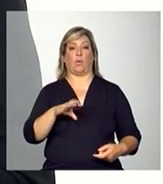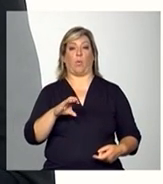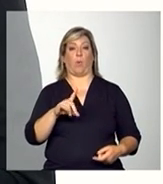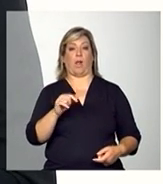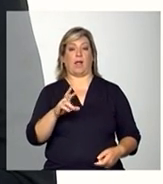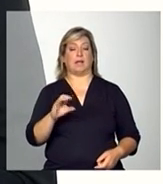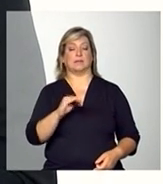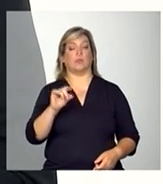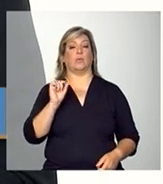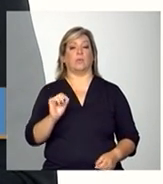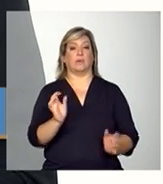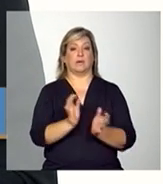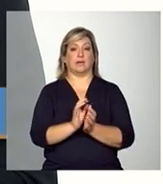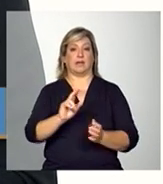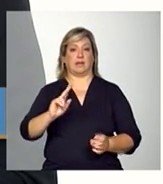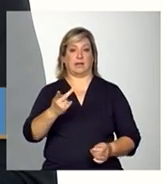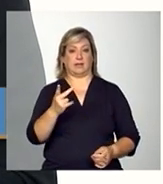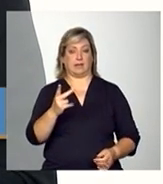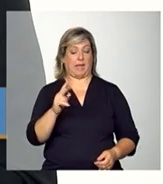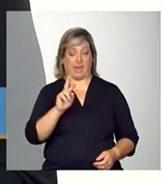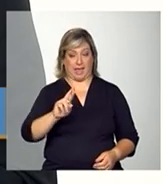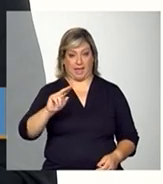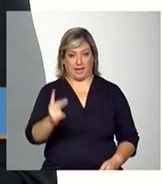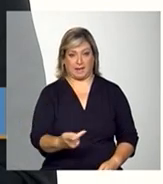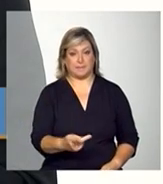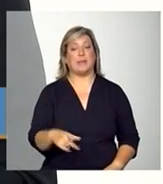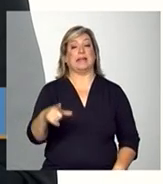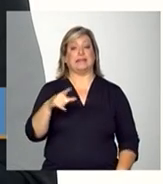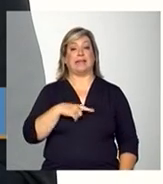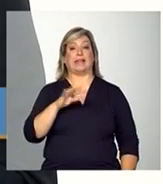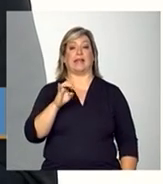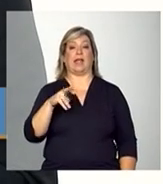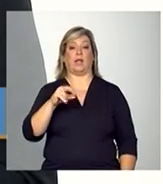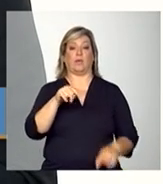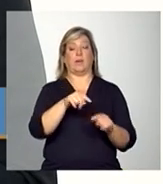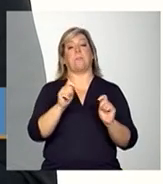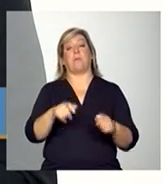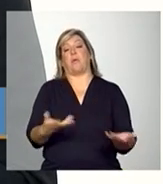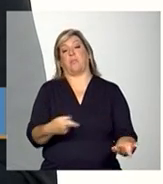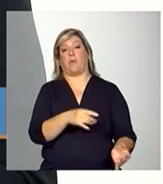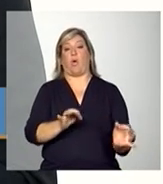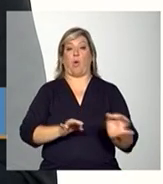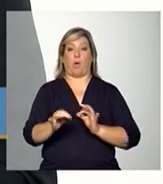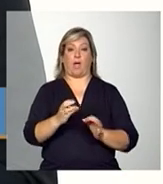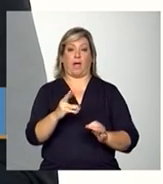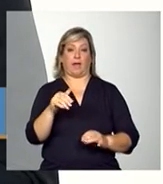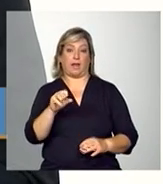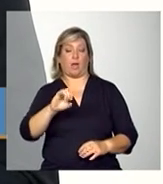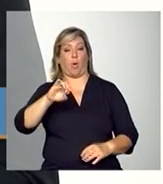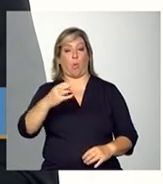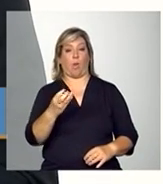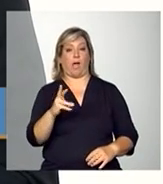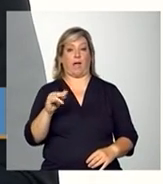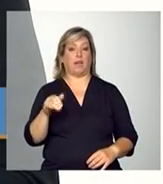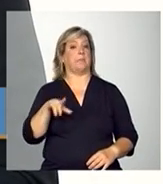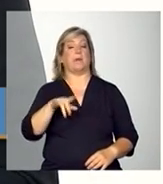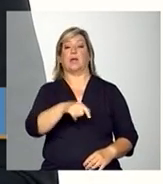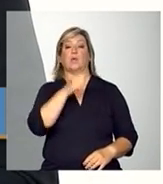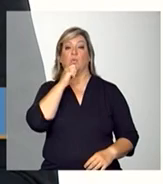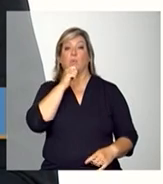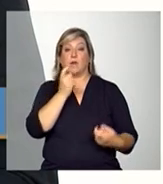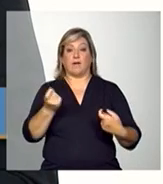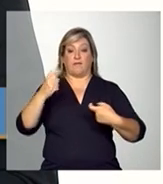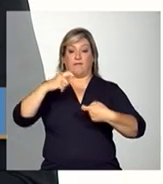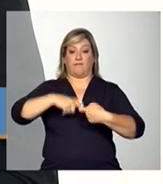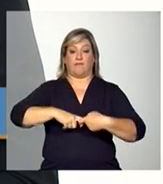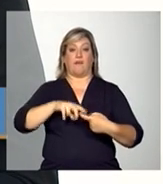Recursos Humanos existe o técnico o técnico pode ser por exemplo um coordenador do Cris de um creas mas ele não tá vinculado ao órgão gestor